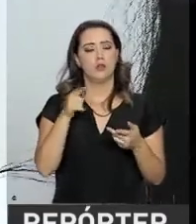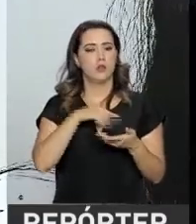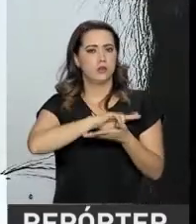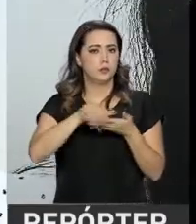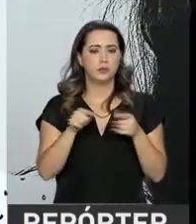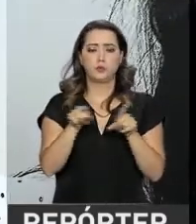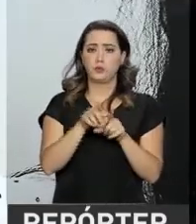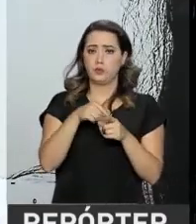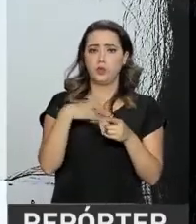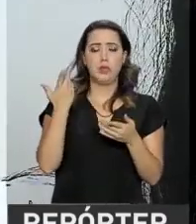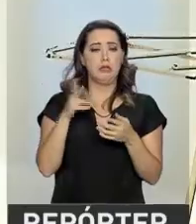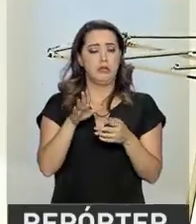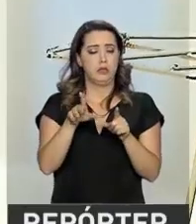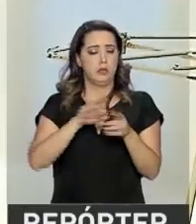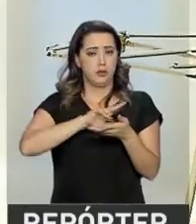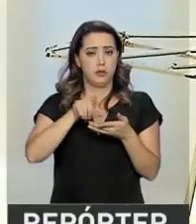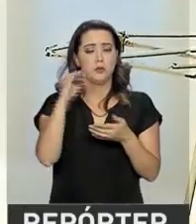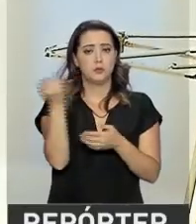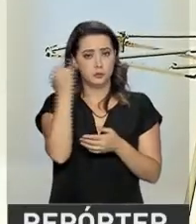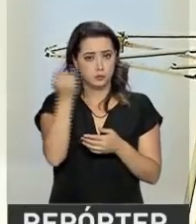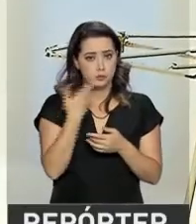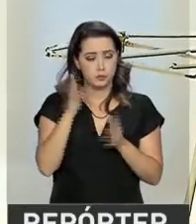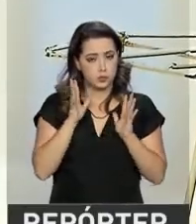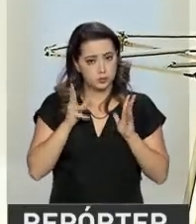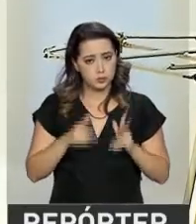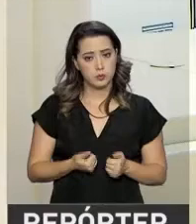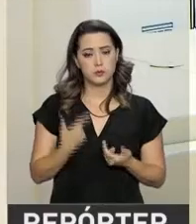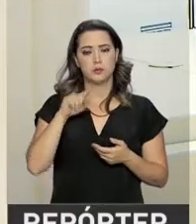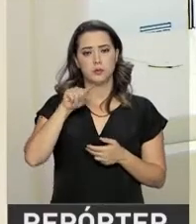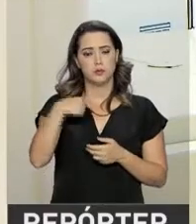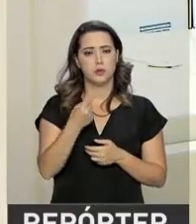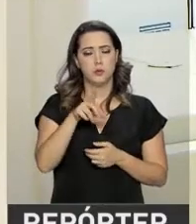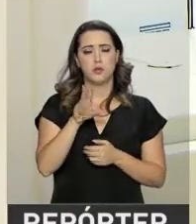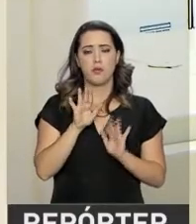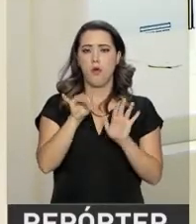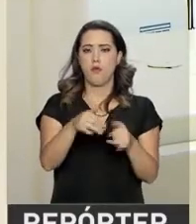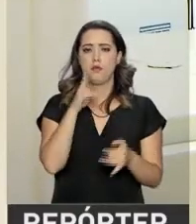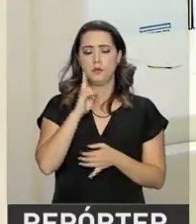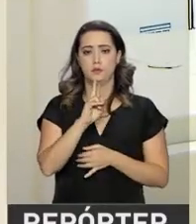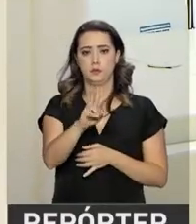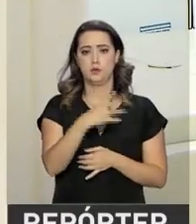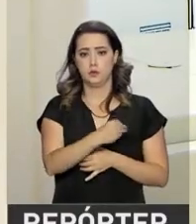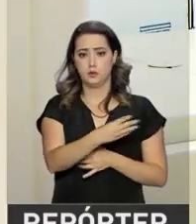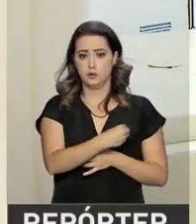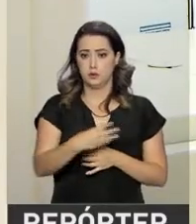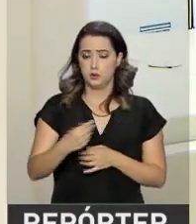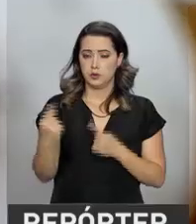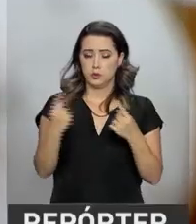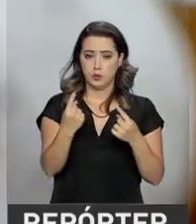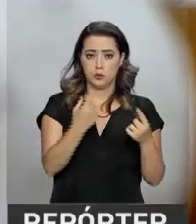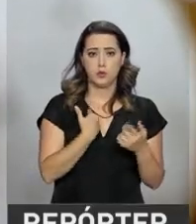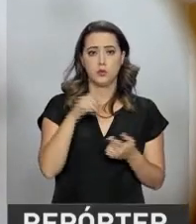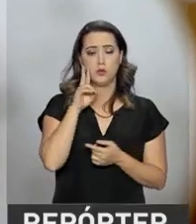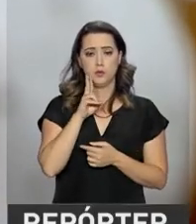desses micro-organismos patógenos. E no final, ele é coletado ainda uma amostra para esse leite de cada pote pasteurizado